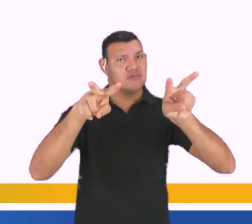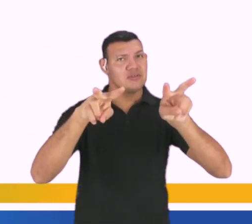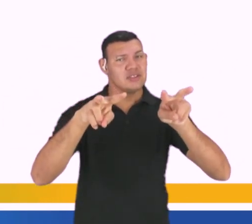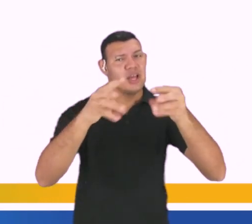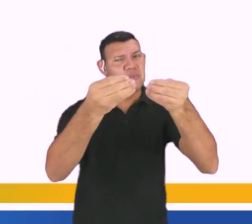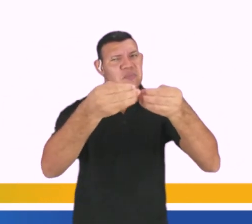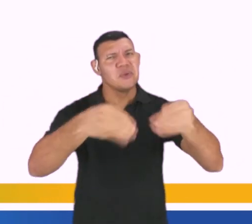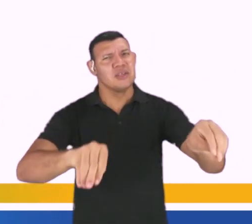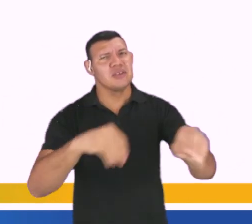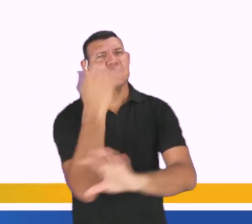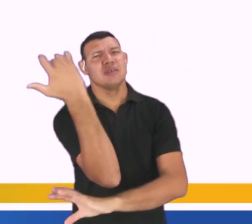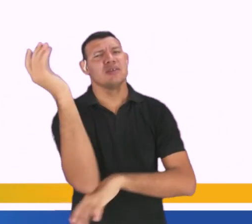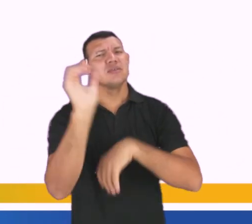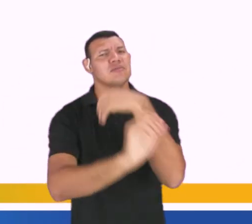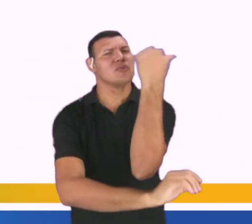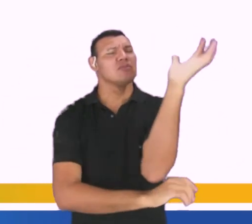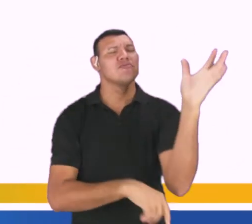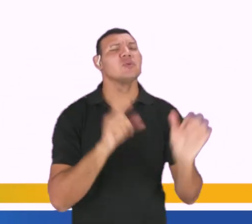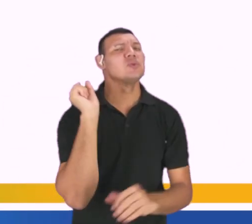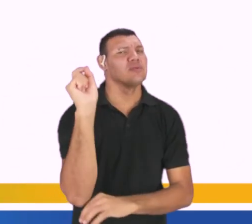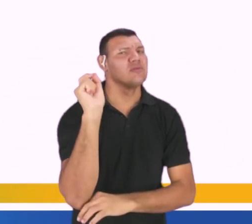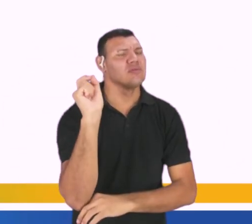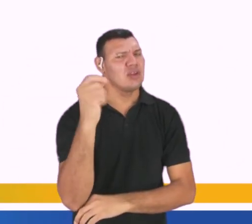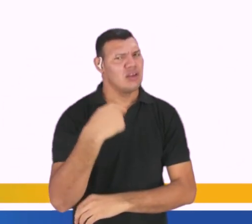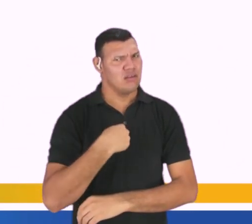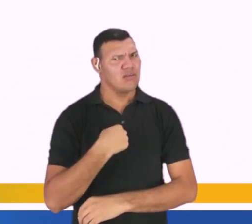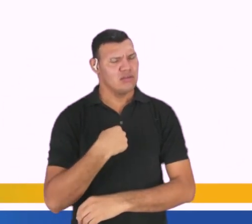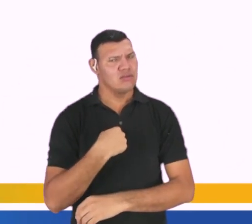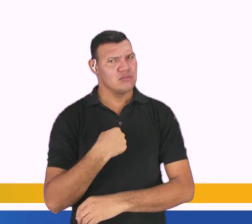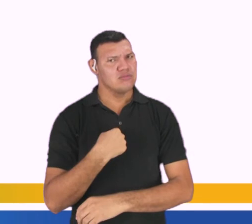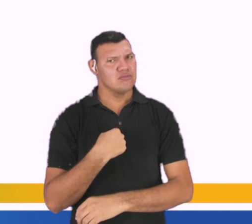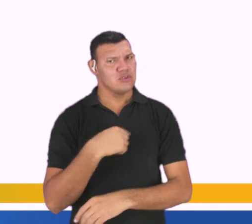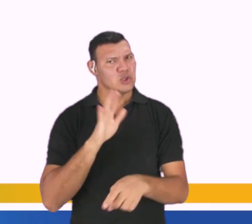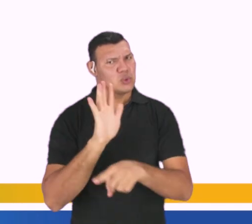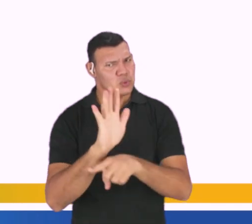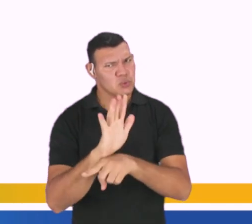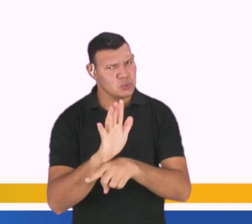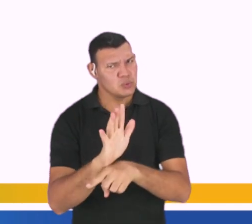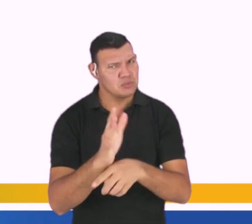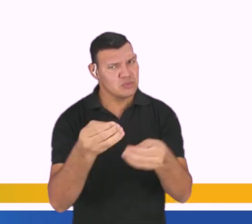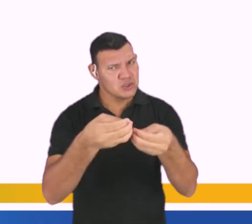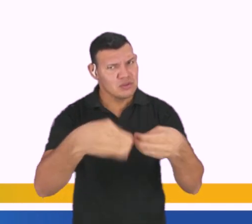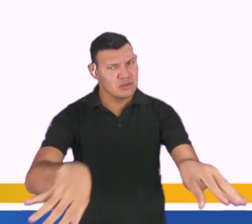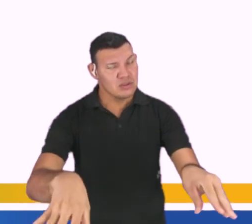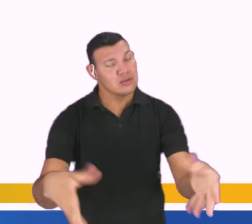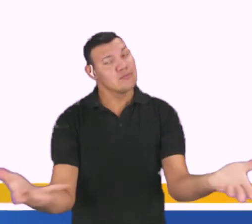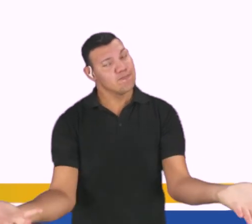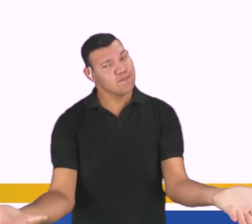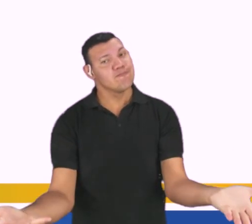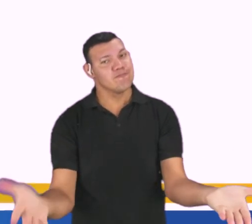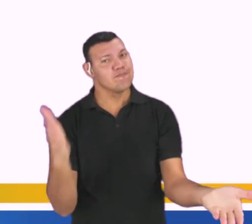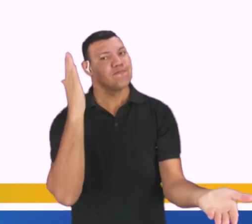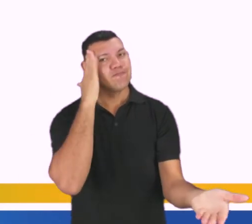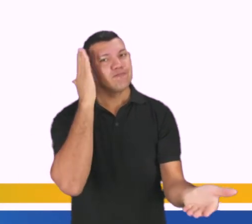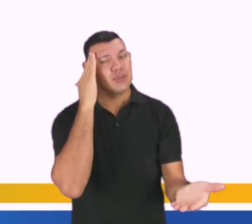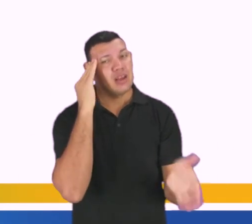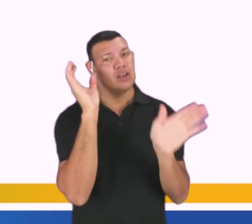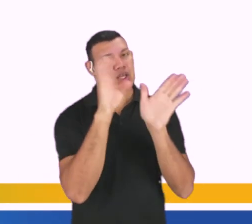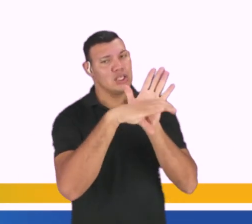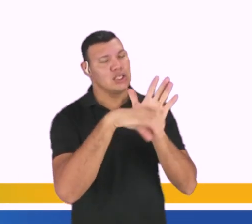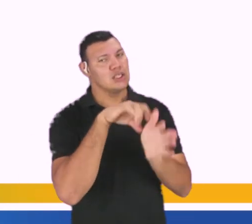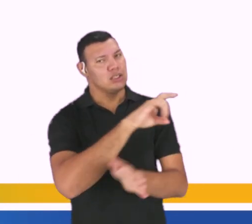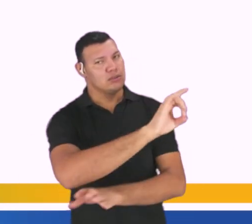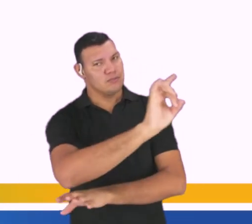Está longe? Eu também provoco isso? Você provoca? Vamos então ver no decorrer o que é cada um desses conceitos que